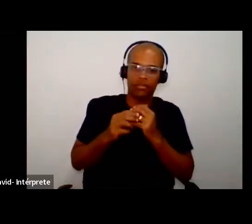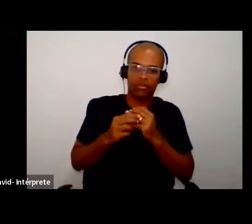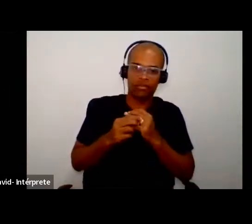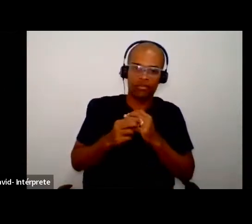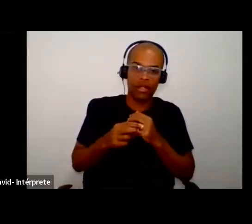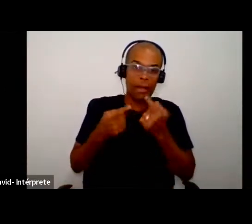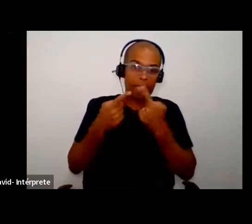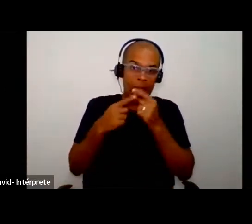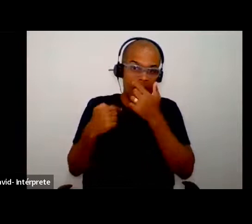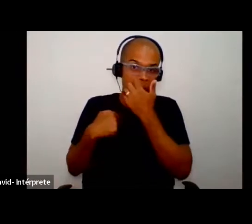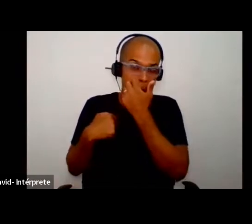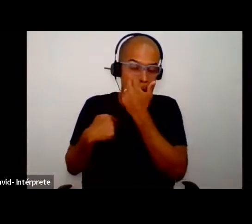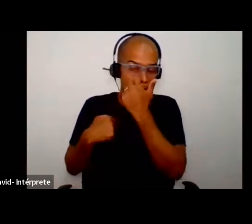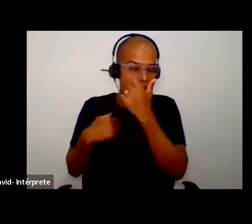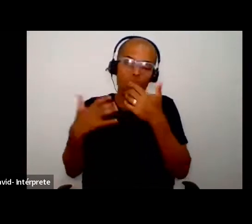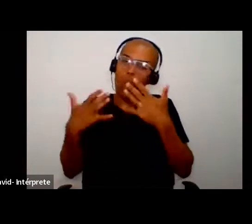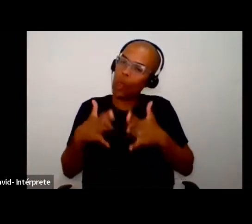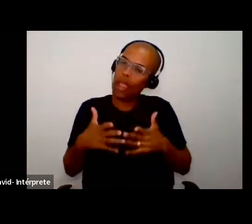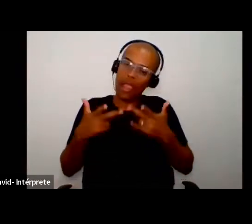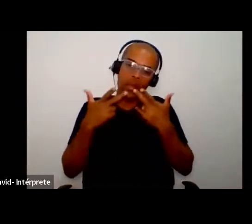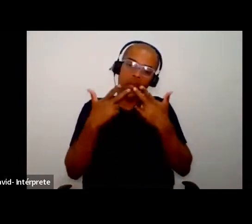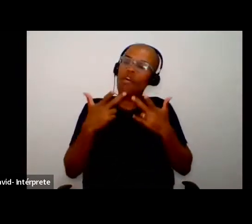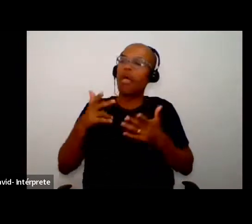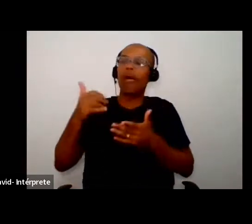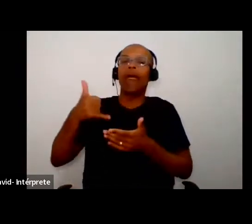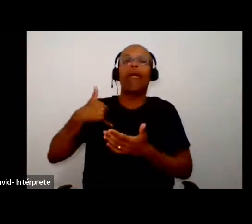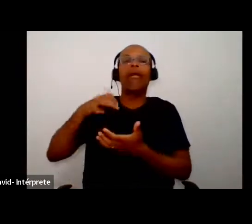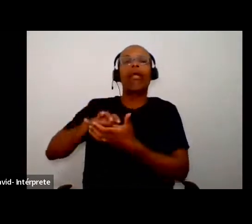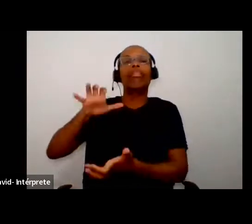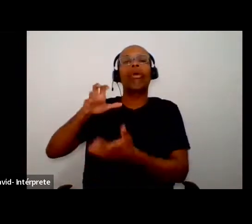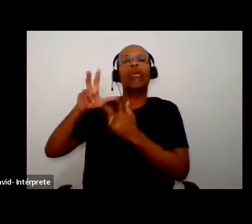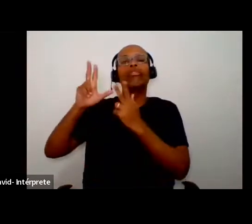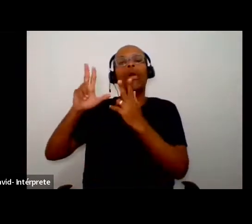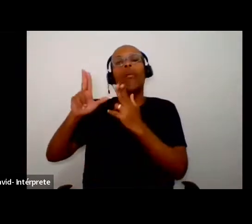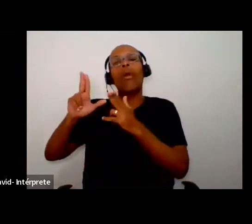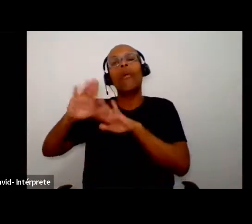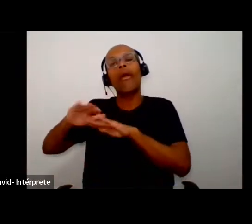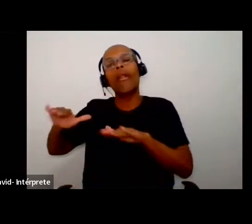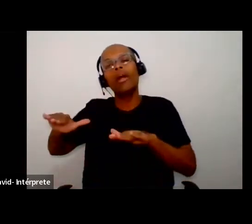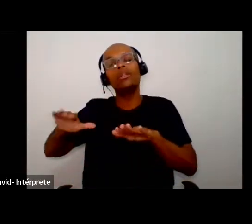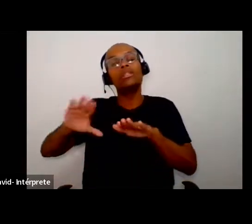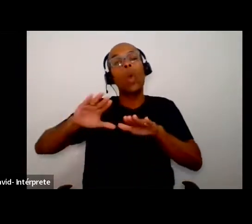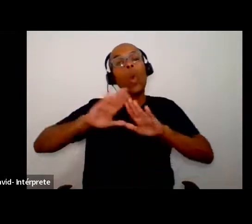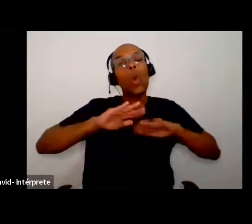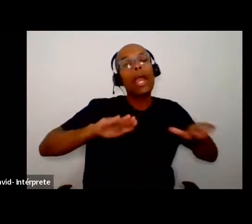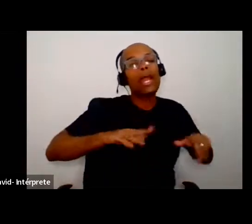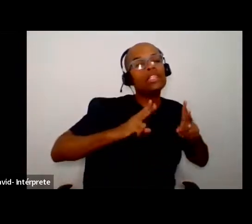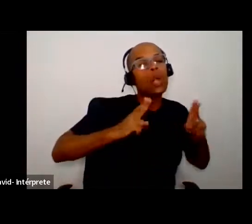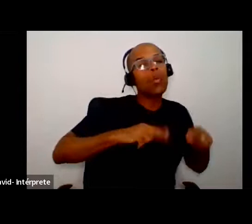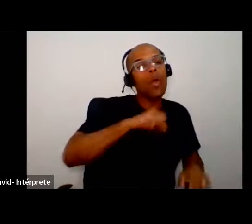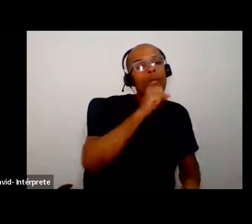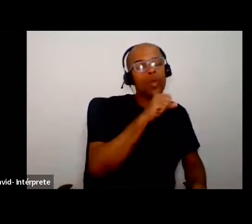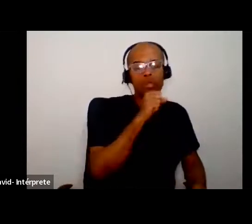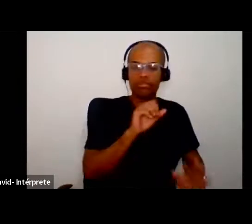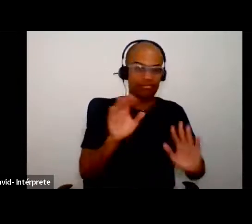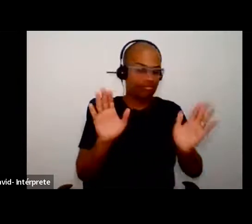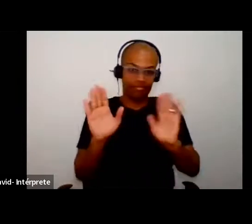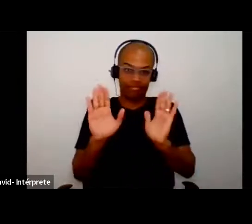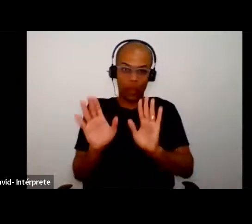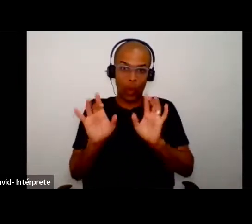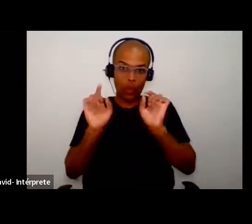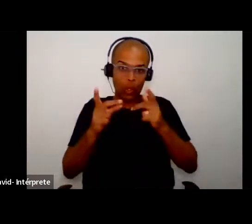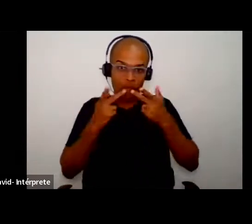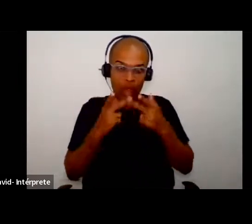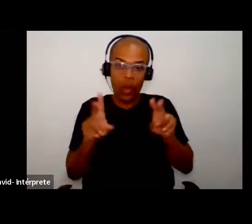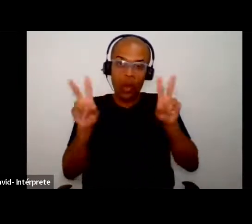querendo infantilizar idosos ou envelhecer crianças. Eu apenas suponho que a vida seja